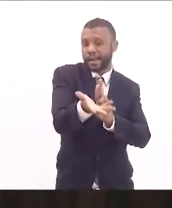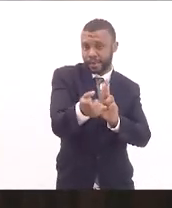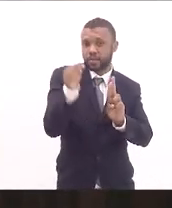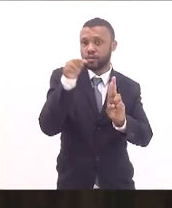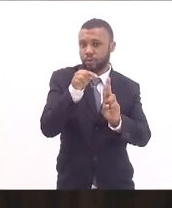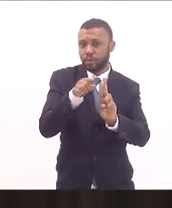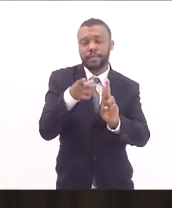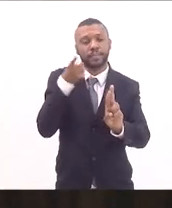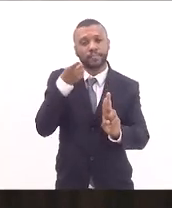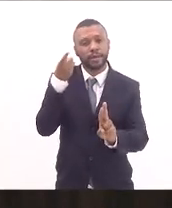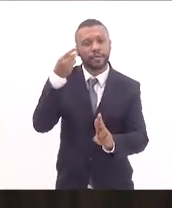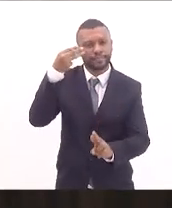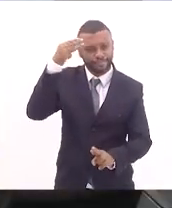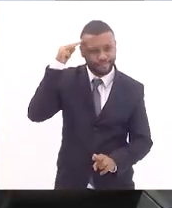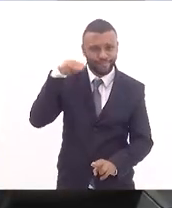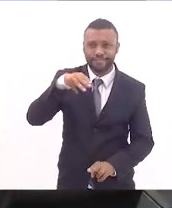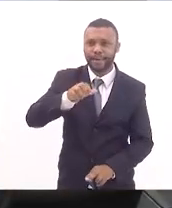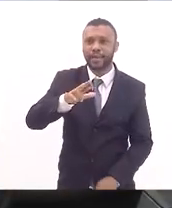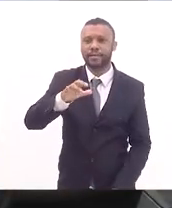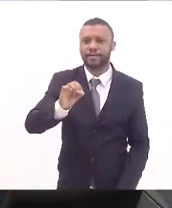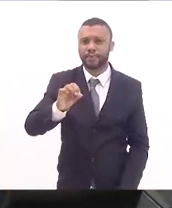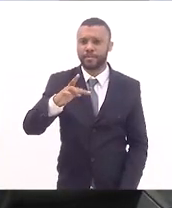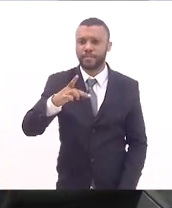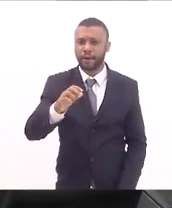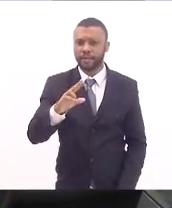o deputado Márcio Pacheco